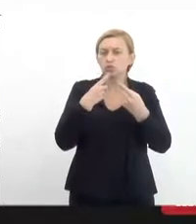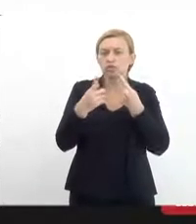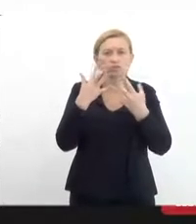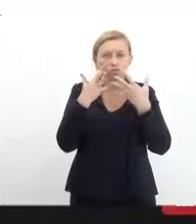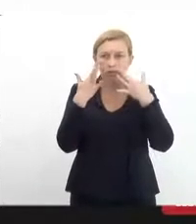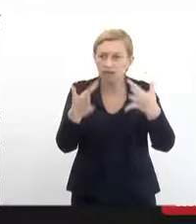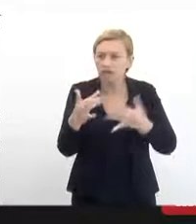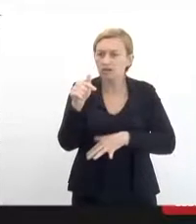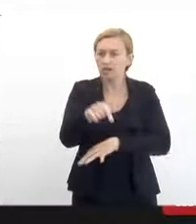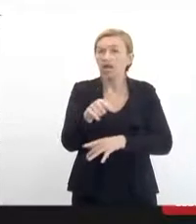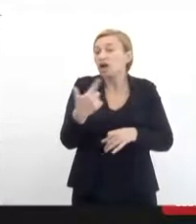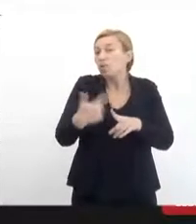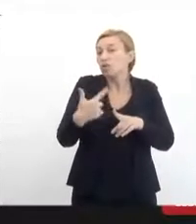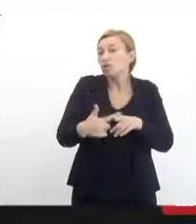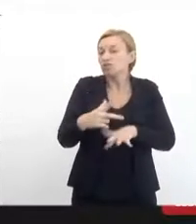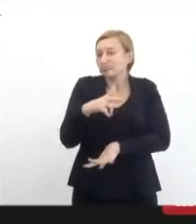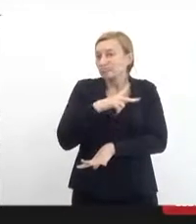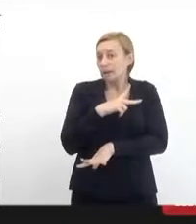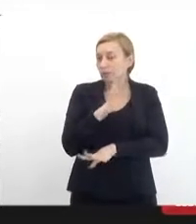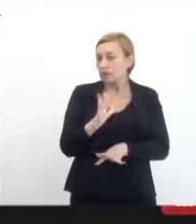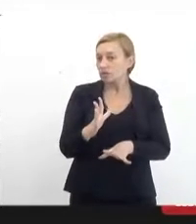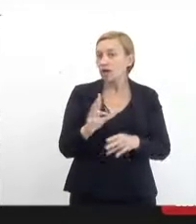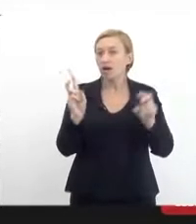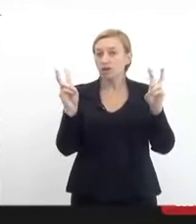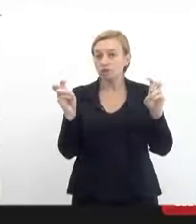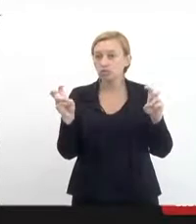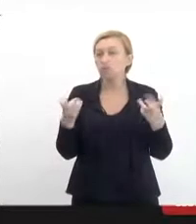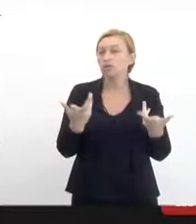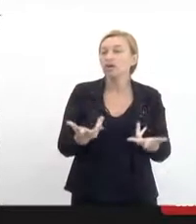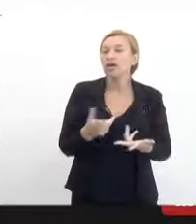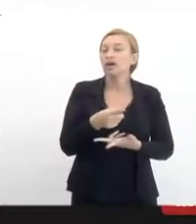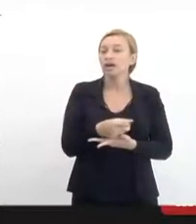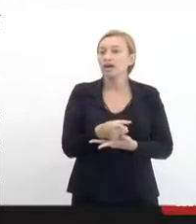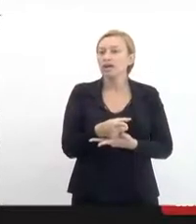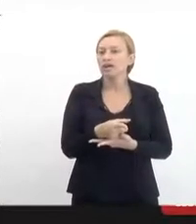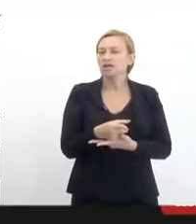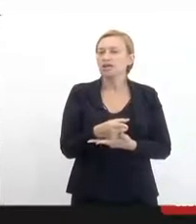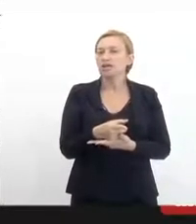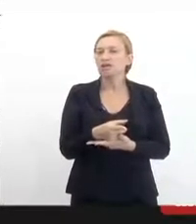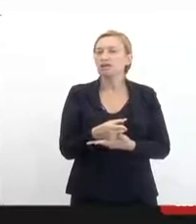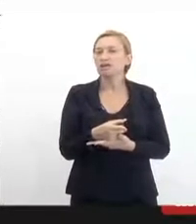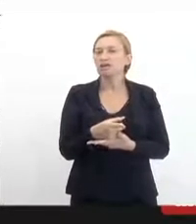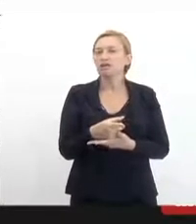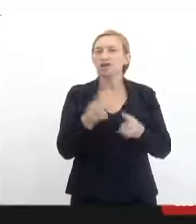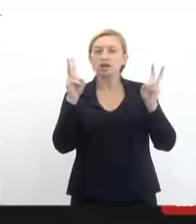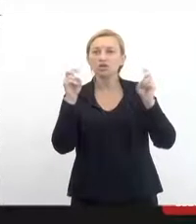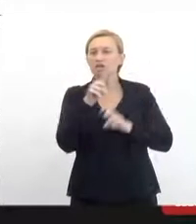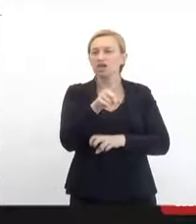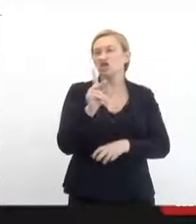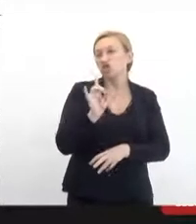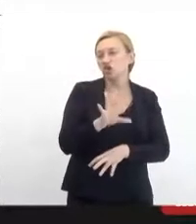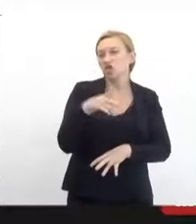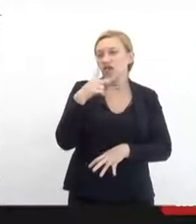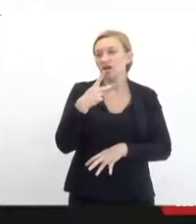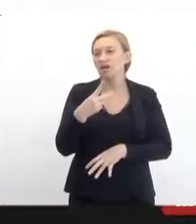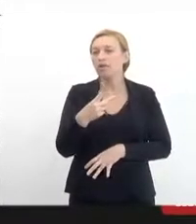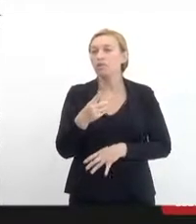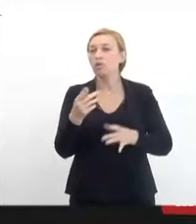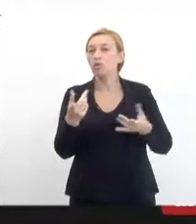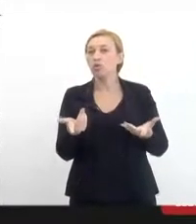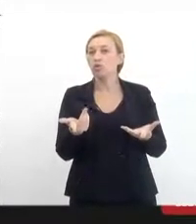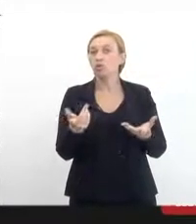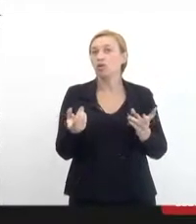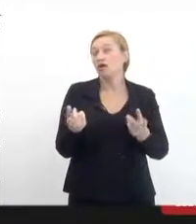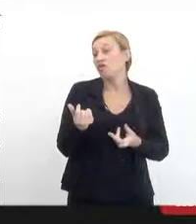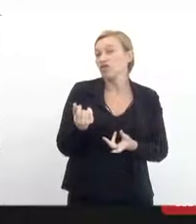atenção aqui porque são casos individuais, esse caso individual só chamei atenção pelo valor de 3 bilhões, os